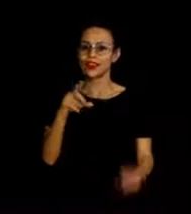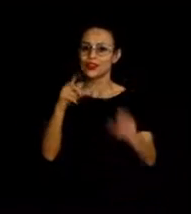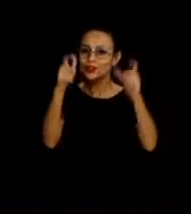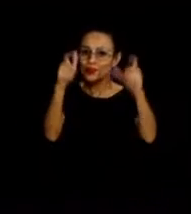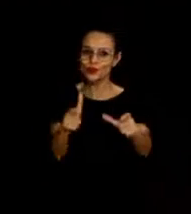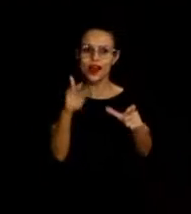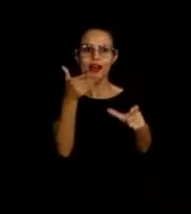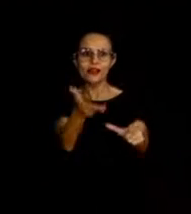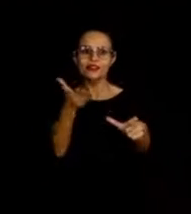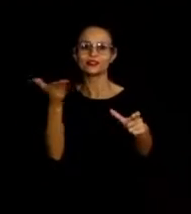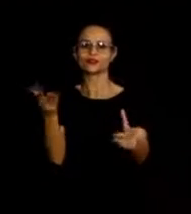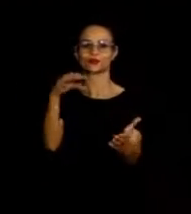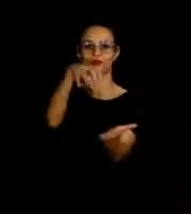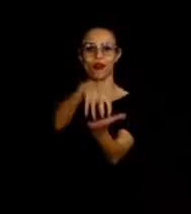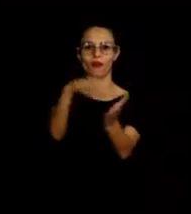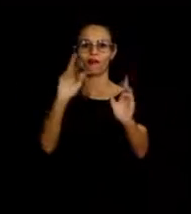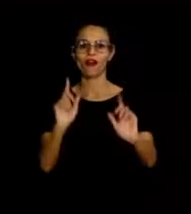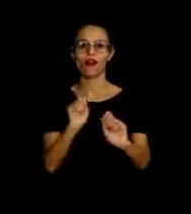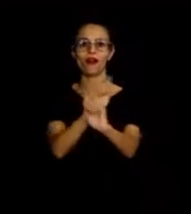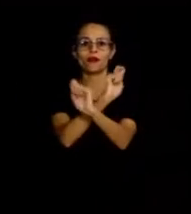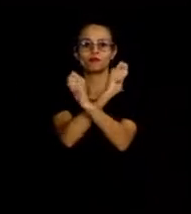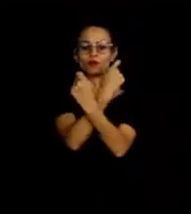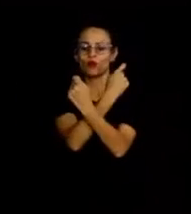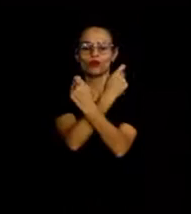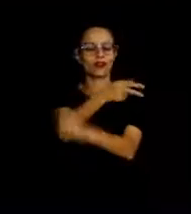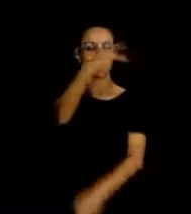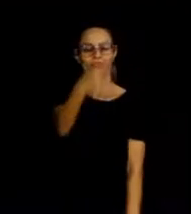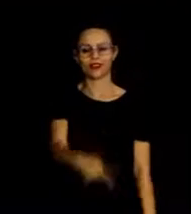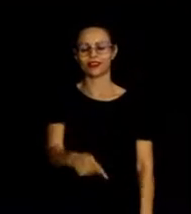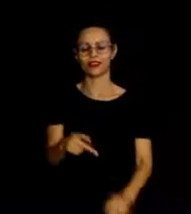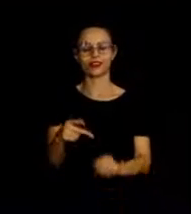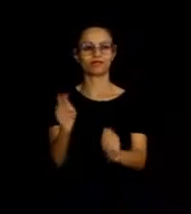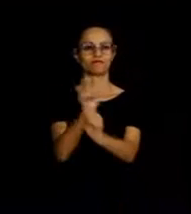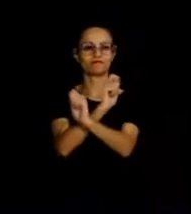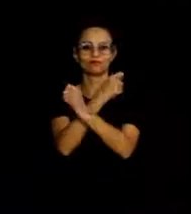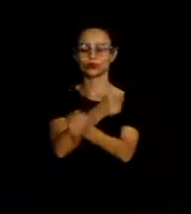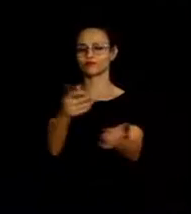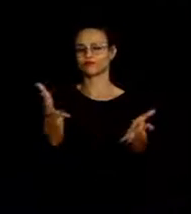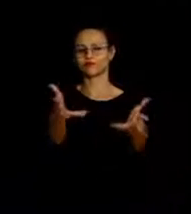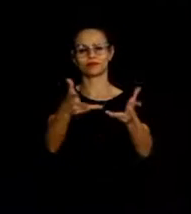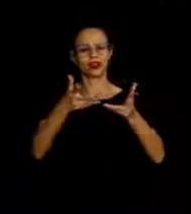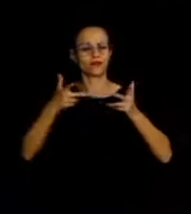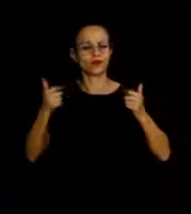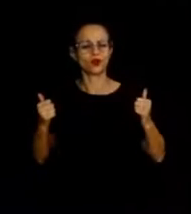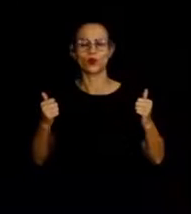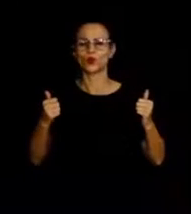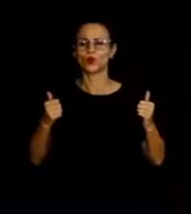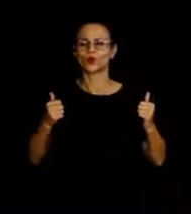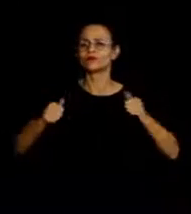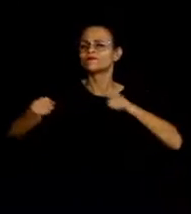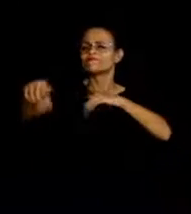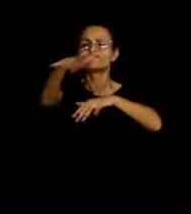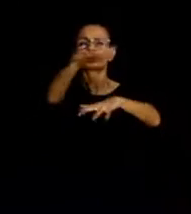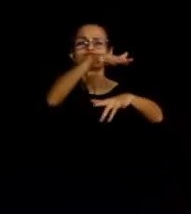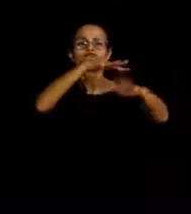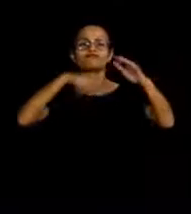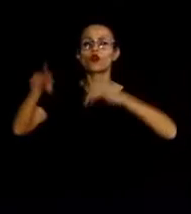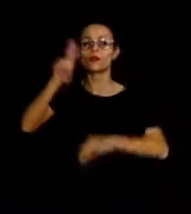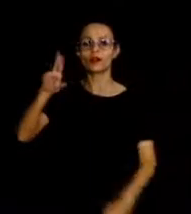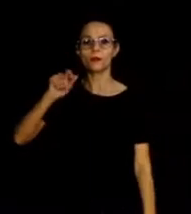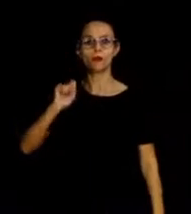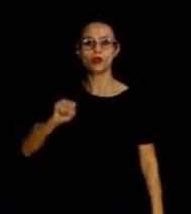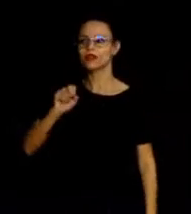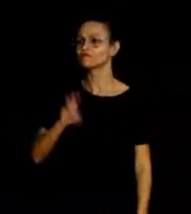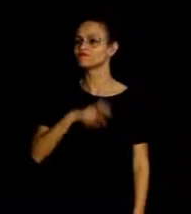como esse o campus da PUC é uma coisa extraordinária o clima Universitário você poder